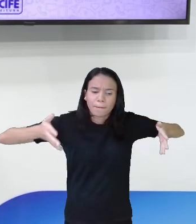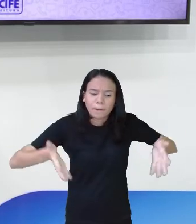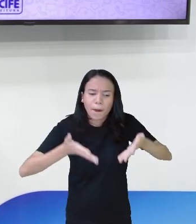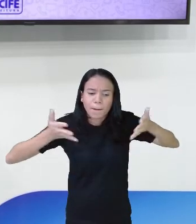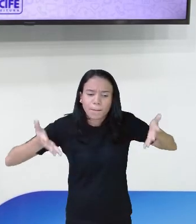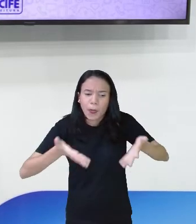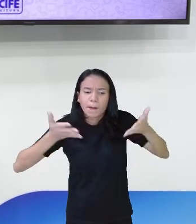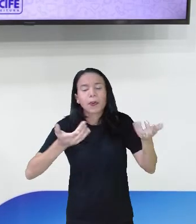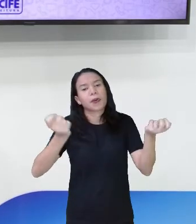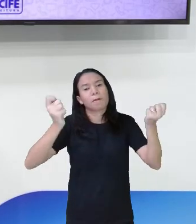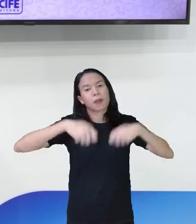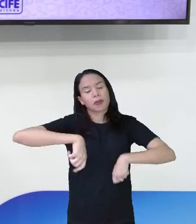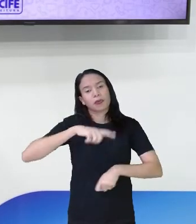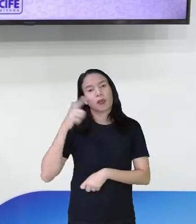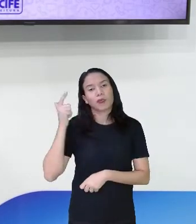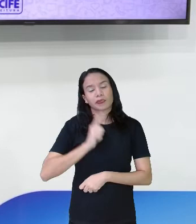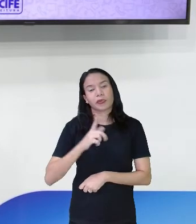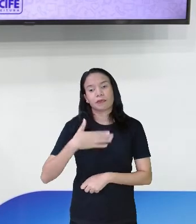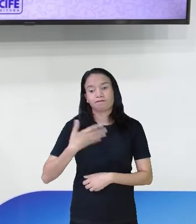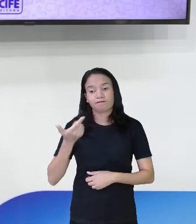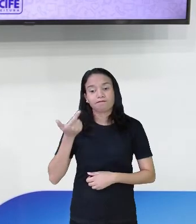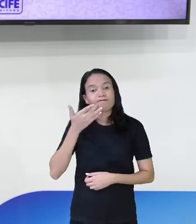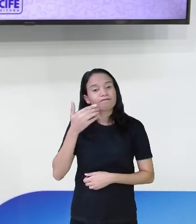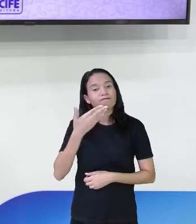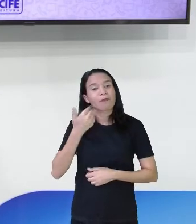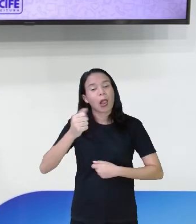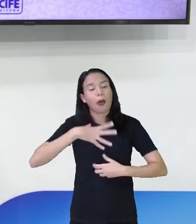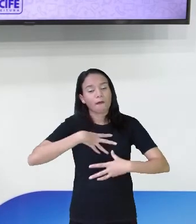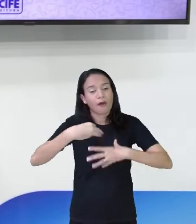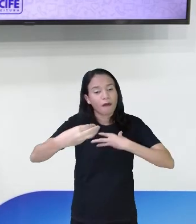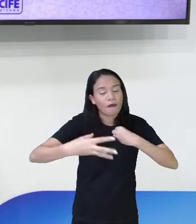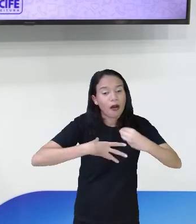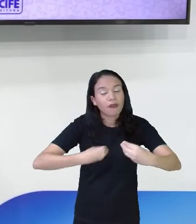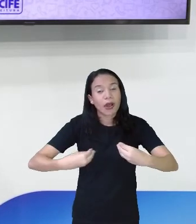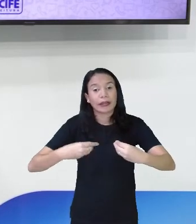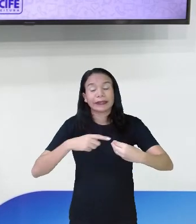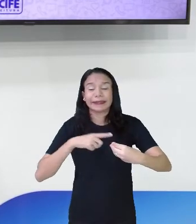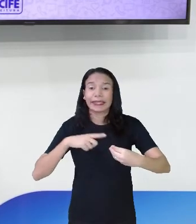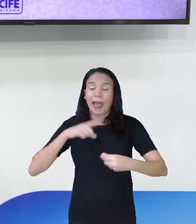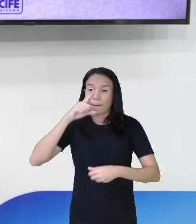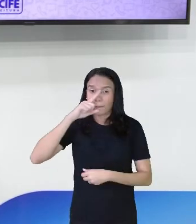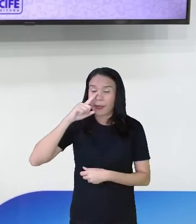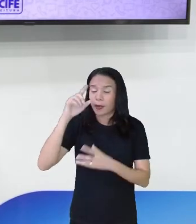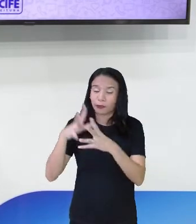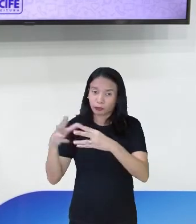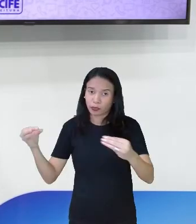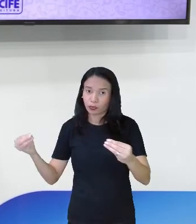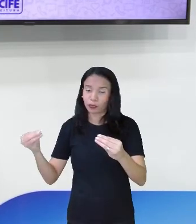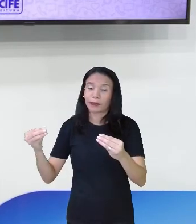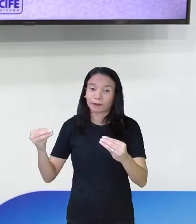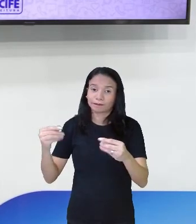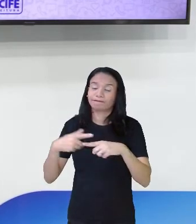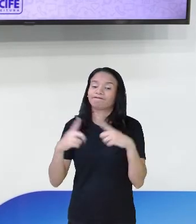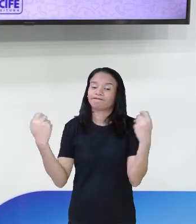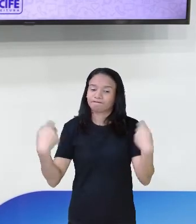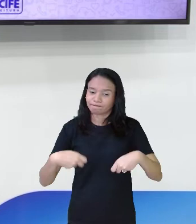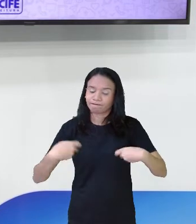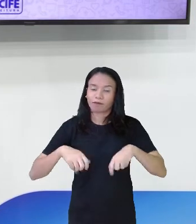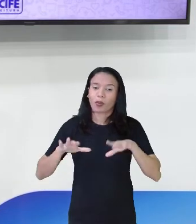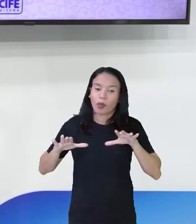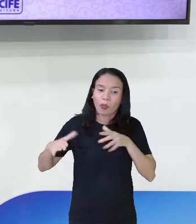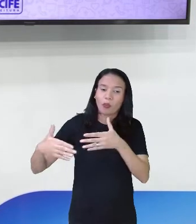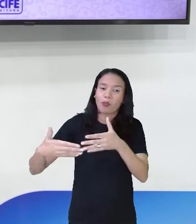o possível para que eles se reproduzam, para que eles saiam dessa linha aí de animais em extinção. Mas tem que ser um trabalho,